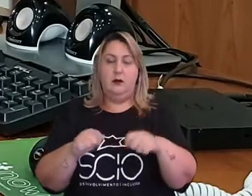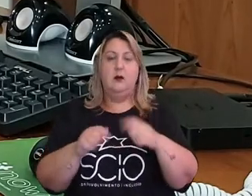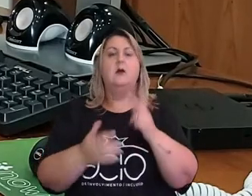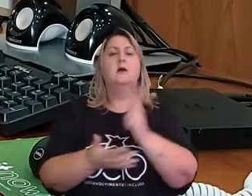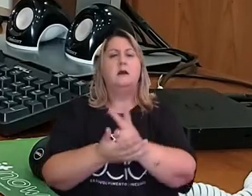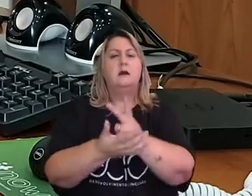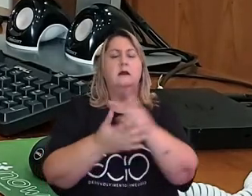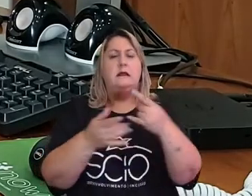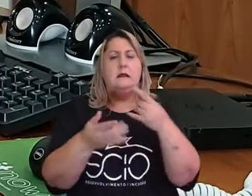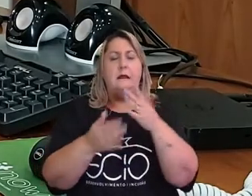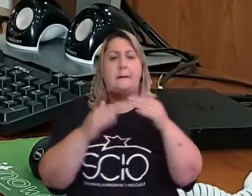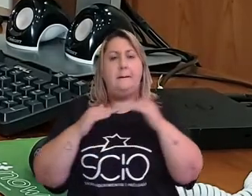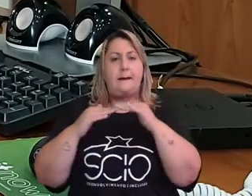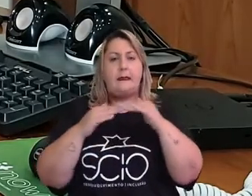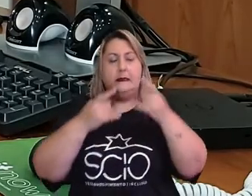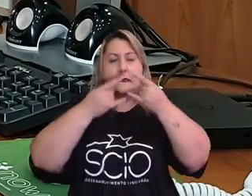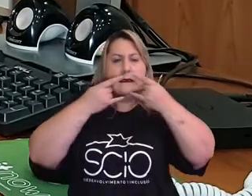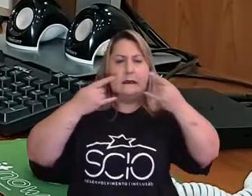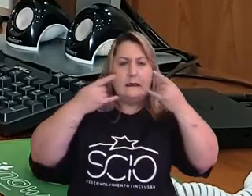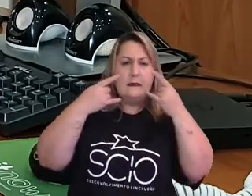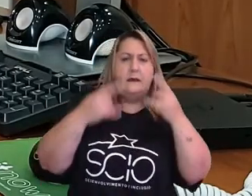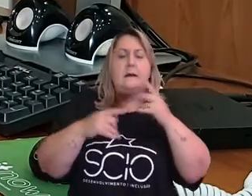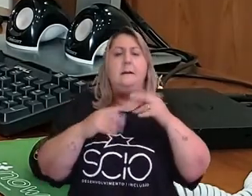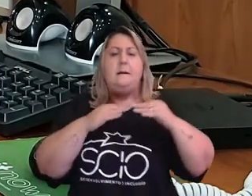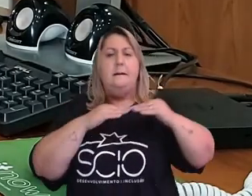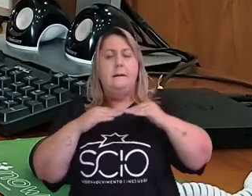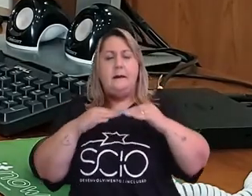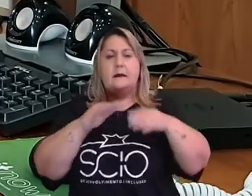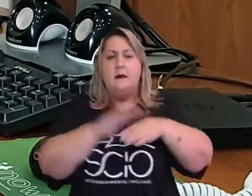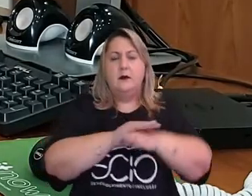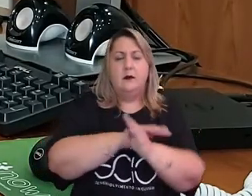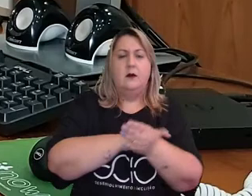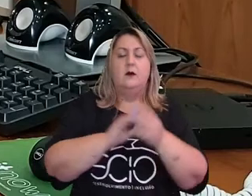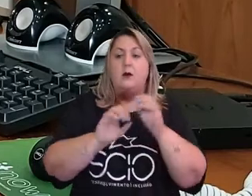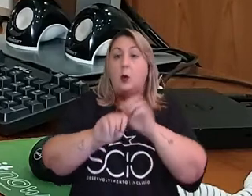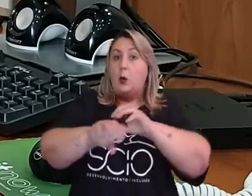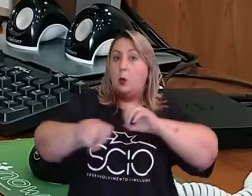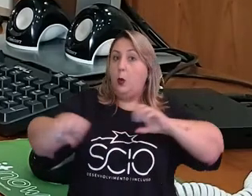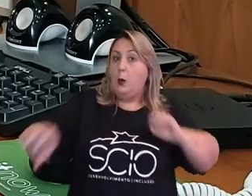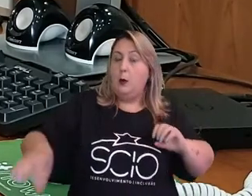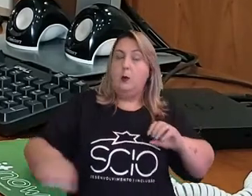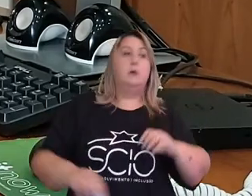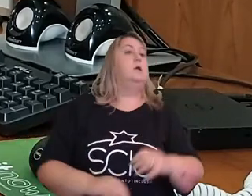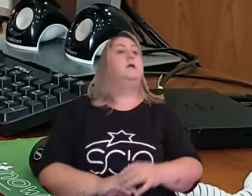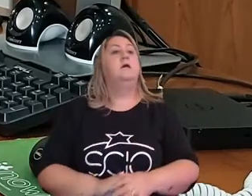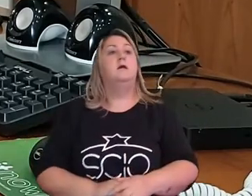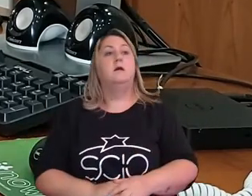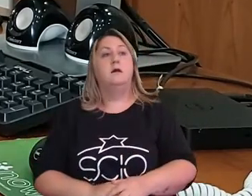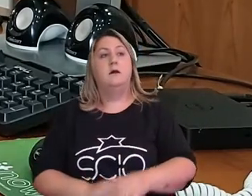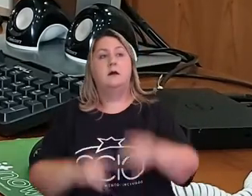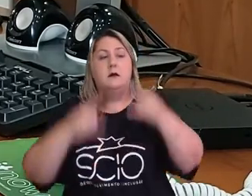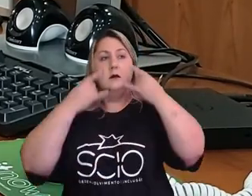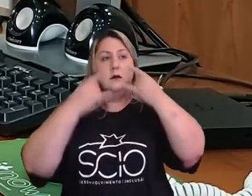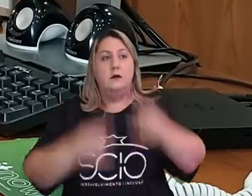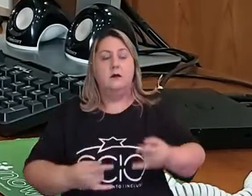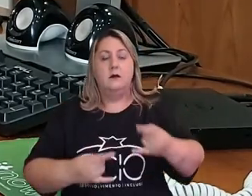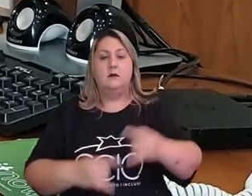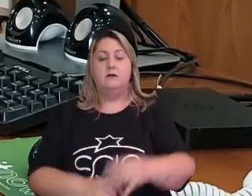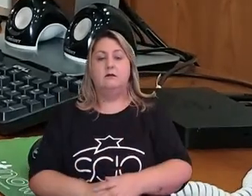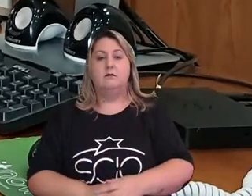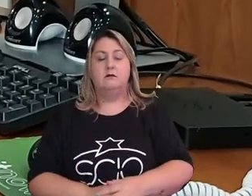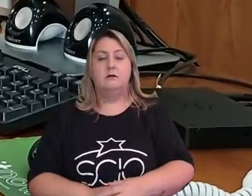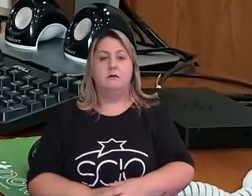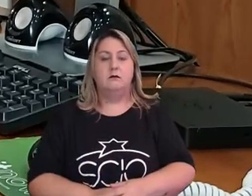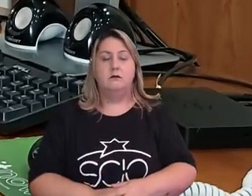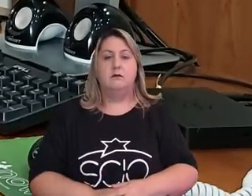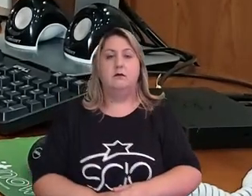máscara, mantenham os hábitos de máscara, mantenham os hábitos de distanciamento social. Aqui a gente está com distanciamento social, eu tirei a máscara exclusivamente, né? Mas todo mundo que